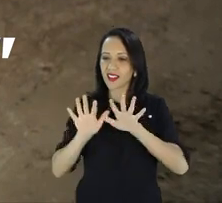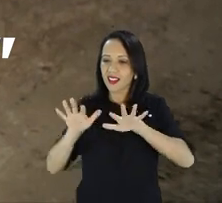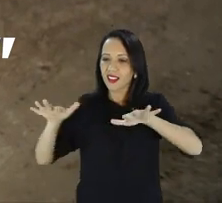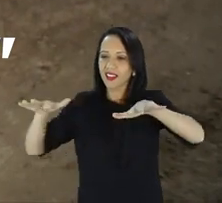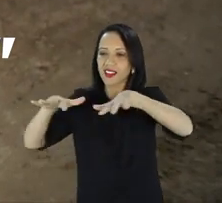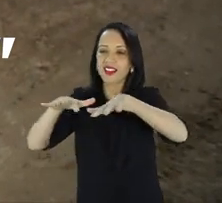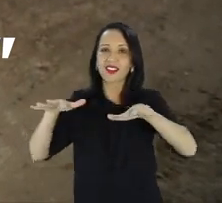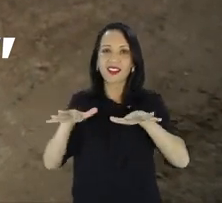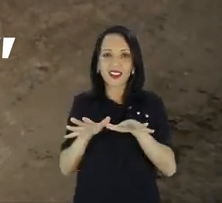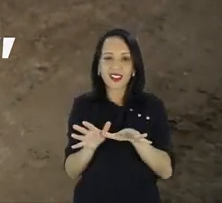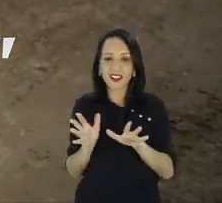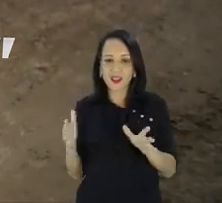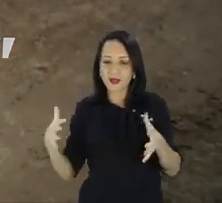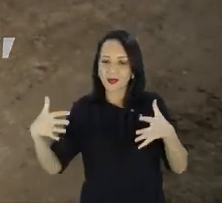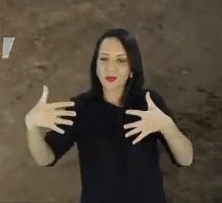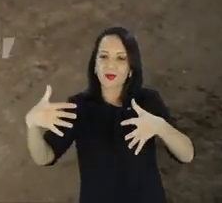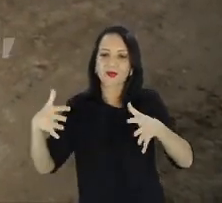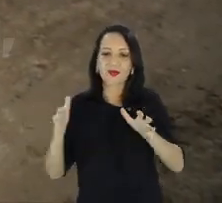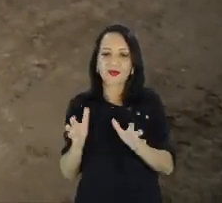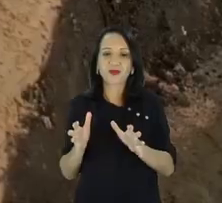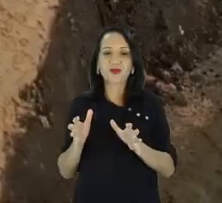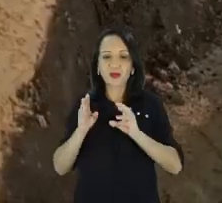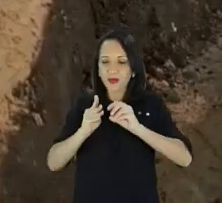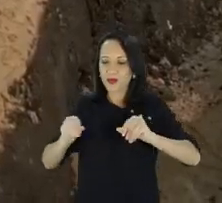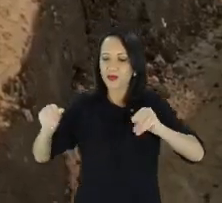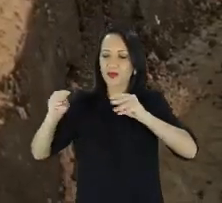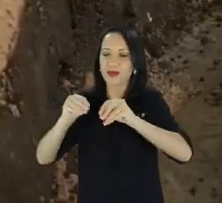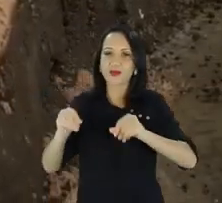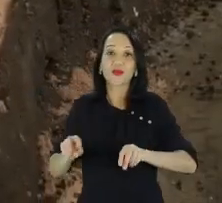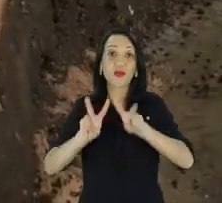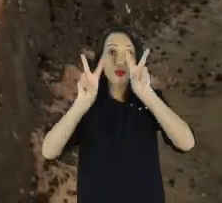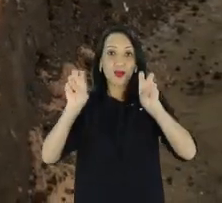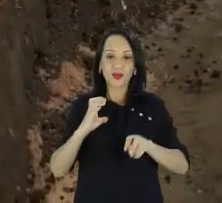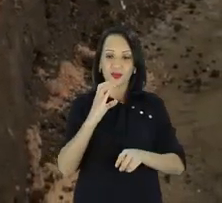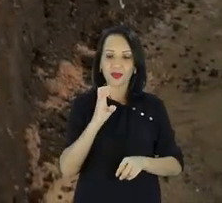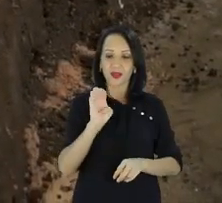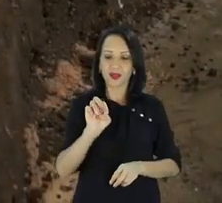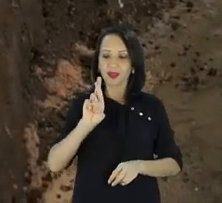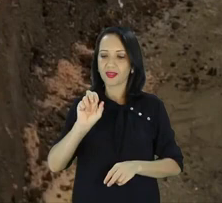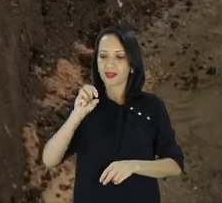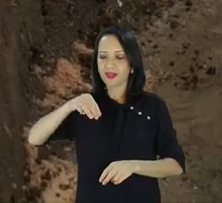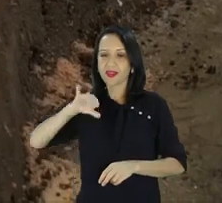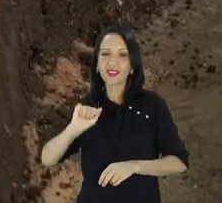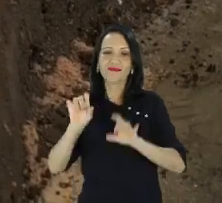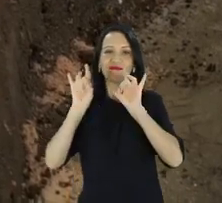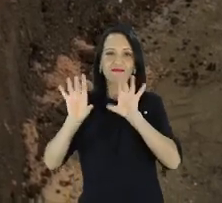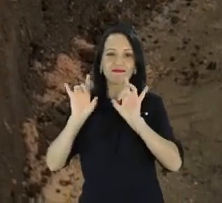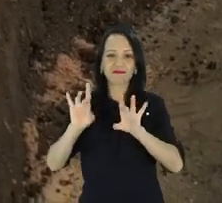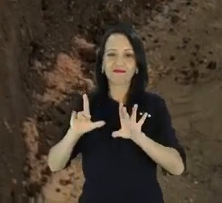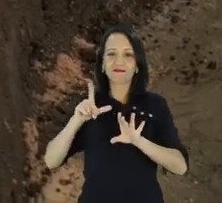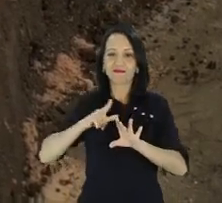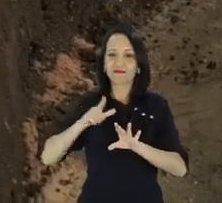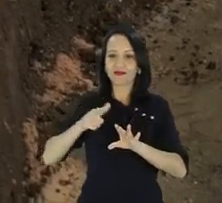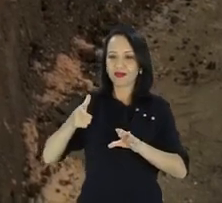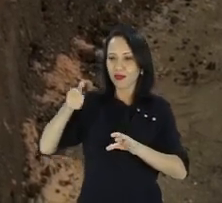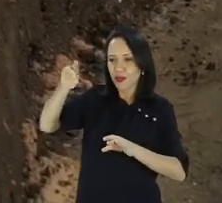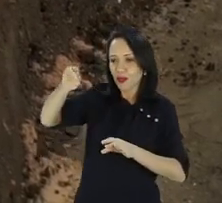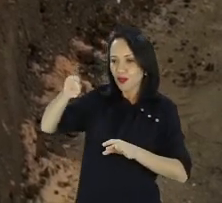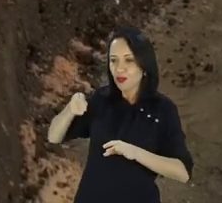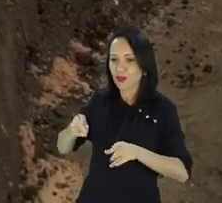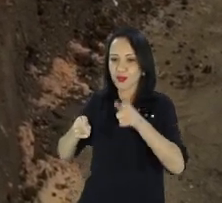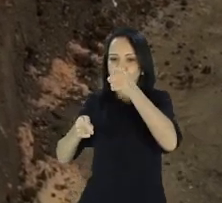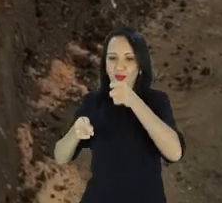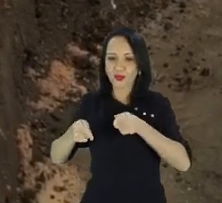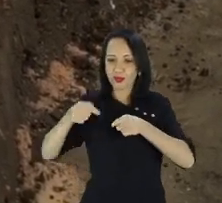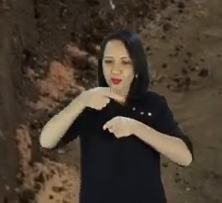redor daquela peça que foi feita com terra e um tipo de cerâmica especial coloca-se os canais de função que são